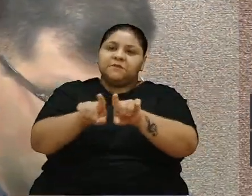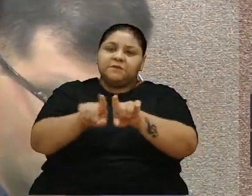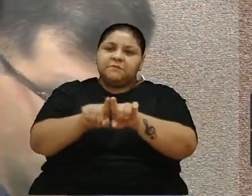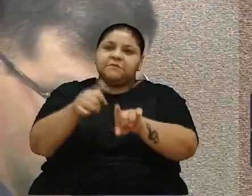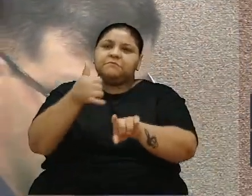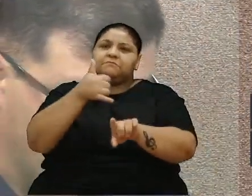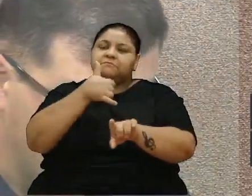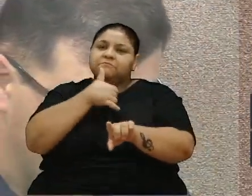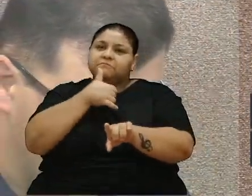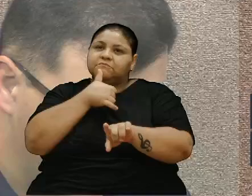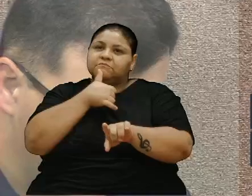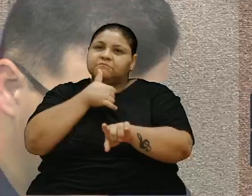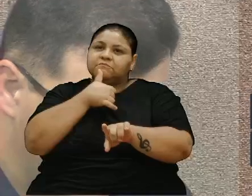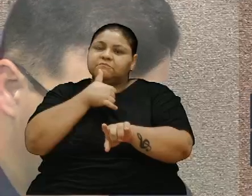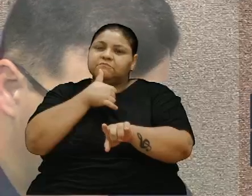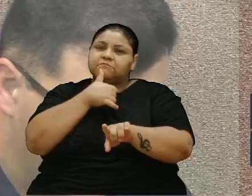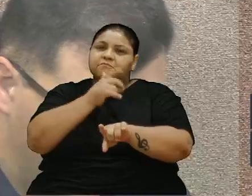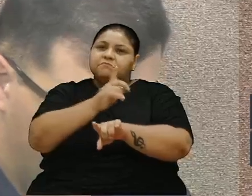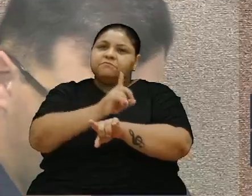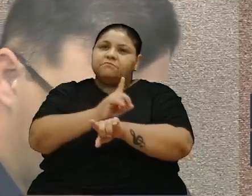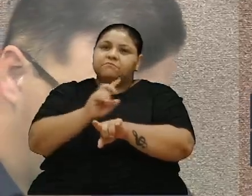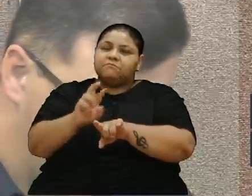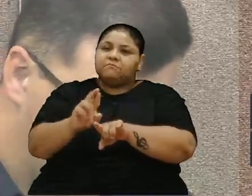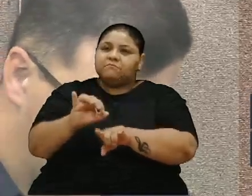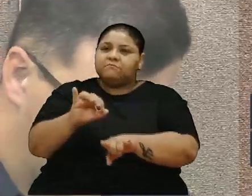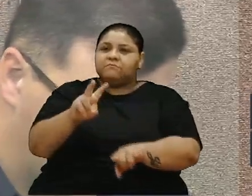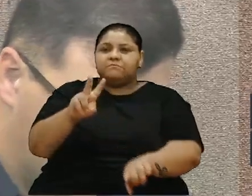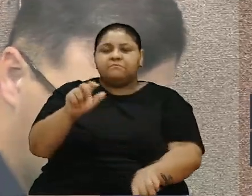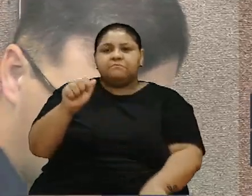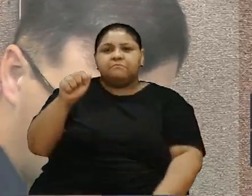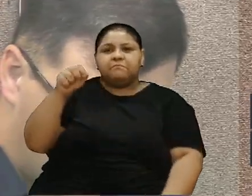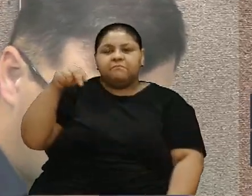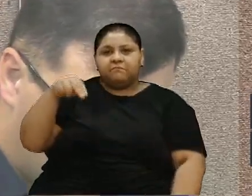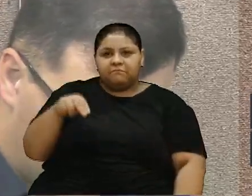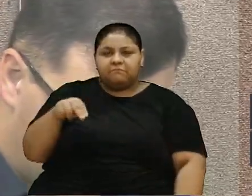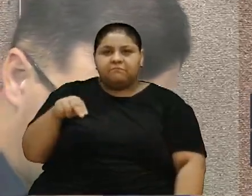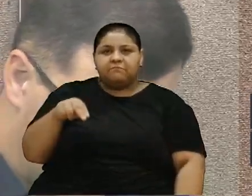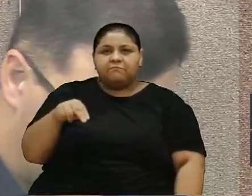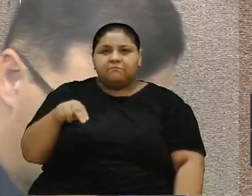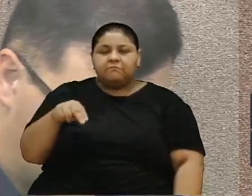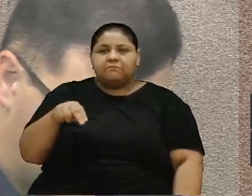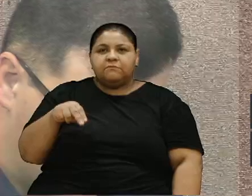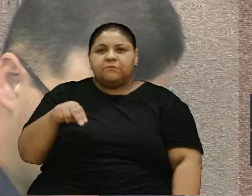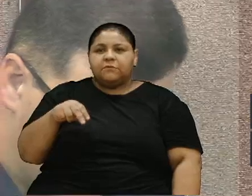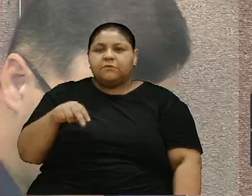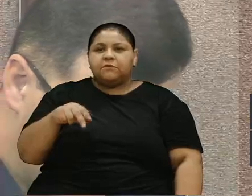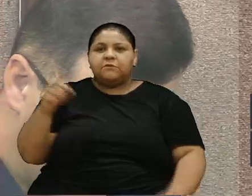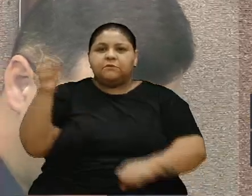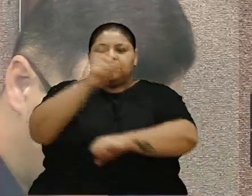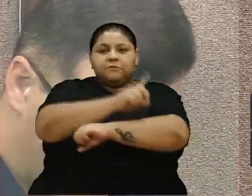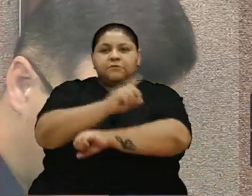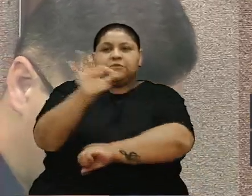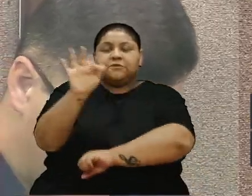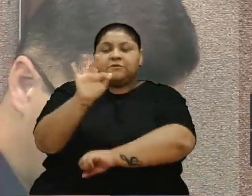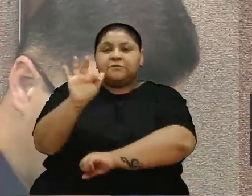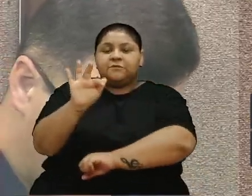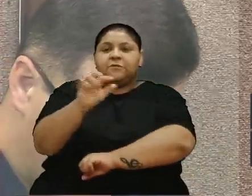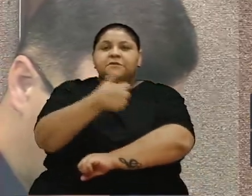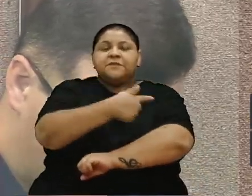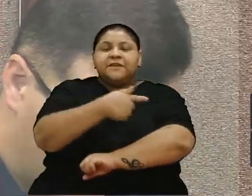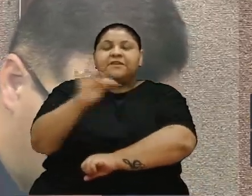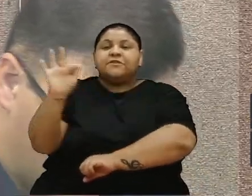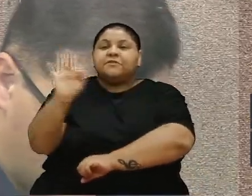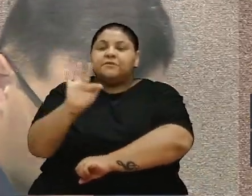pesar ao doutor também Ivan Pareta, que no mesmo dia, 7 de fevereiro,